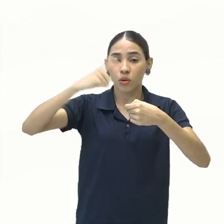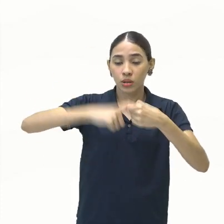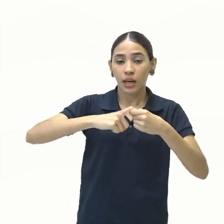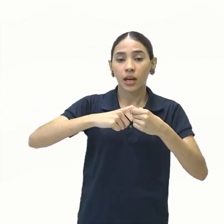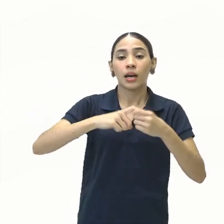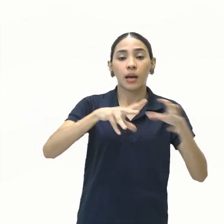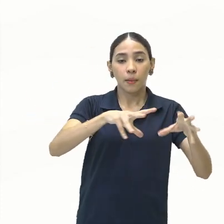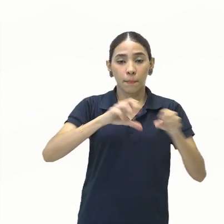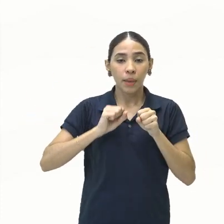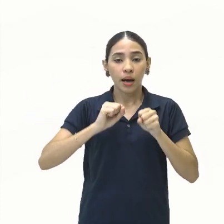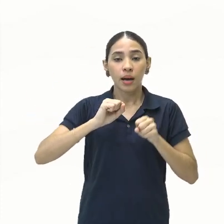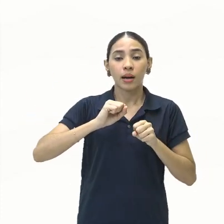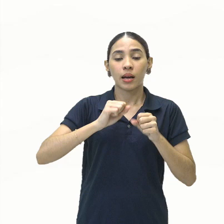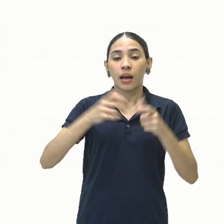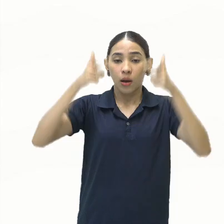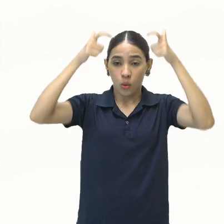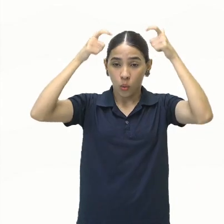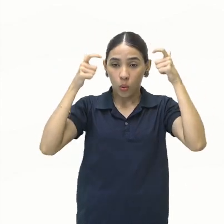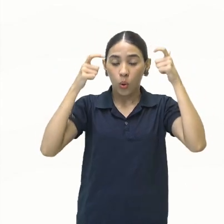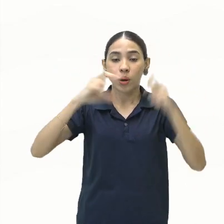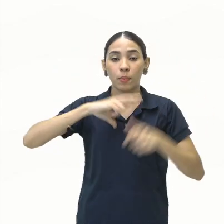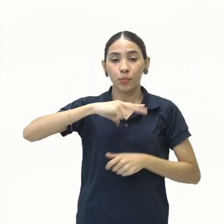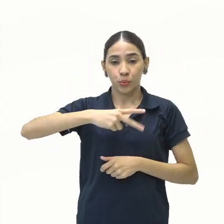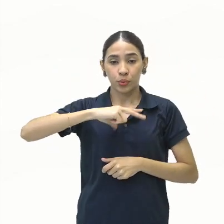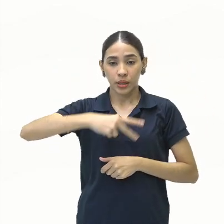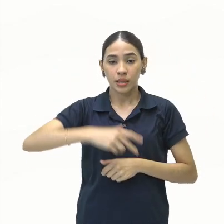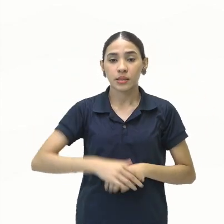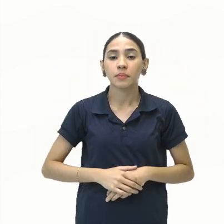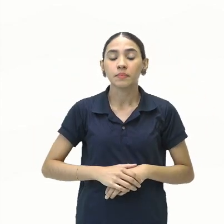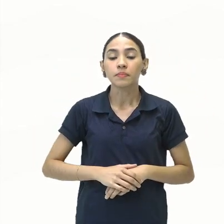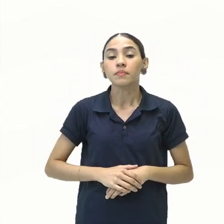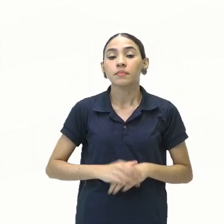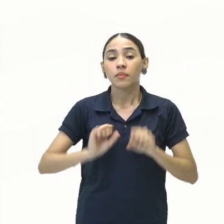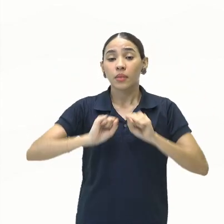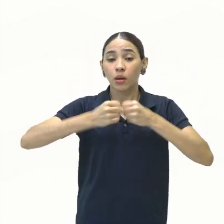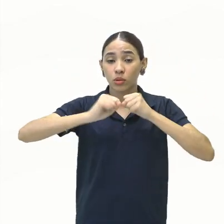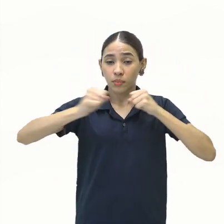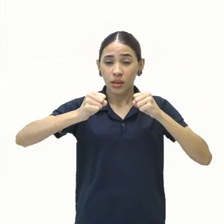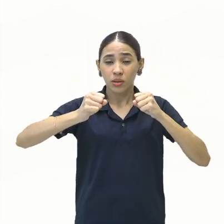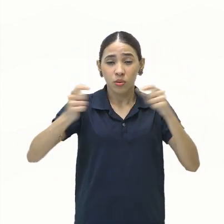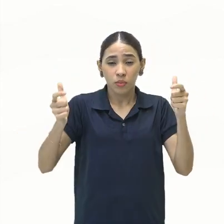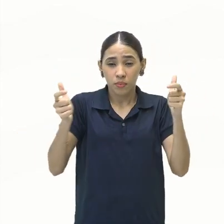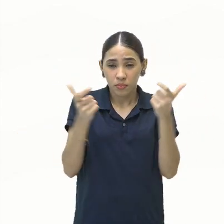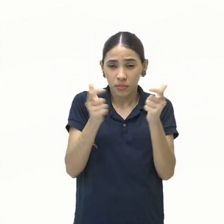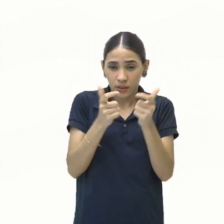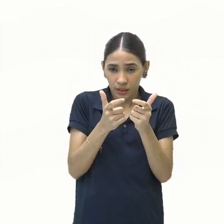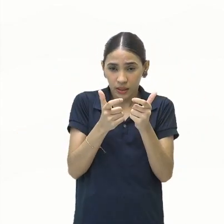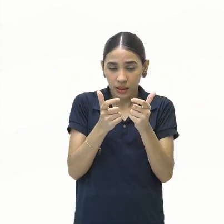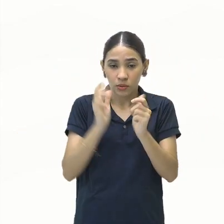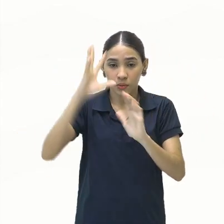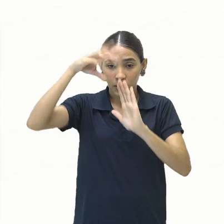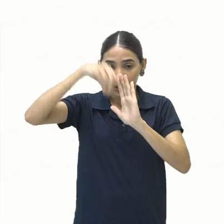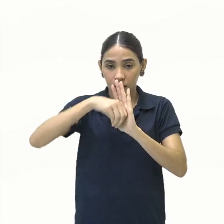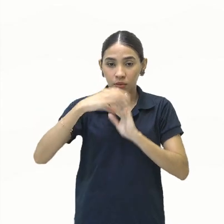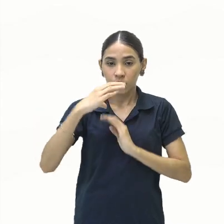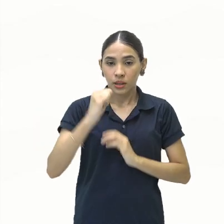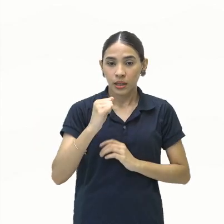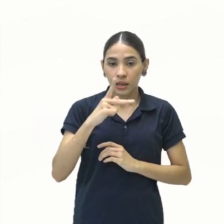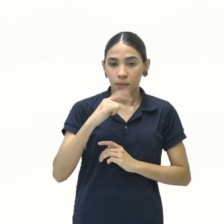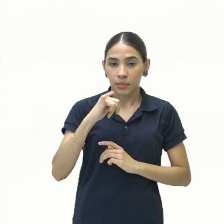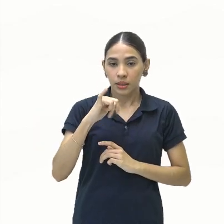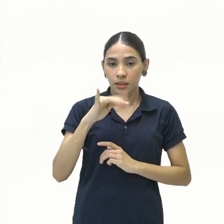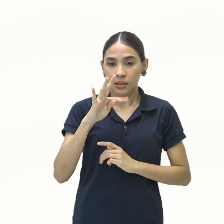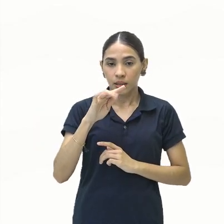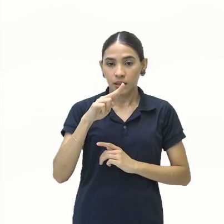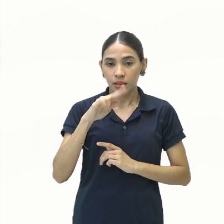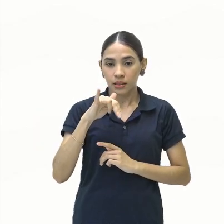pela coroa. Em relação ao tamanho, eram lotes menores dentro das capitanias. E